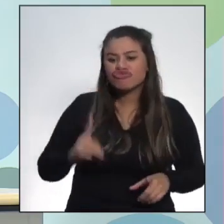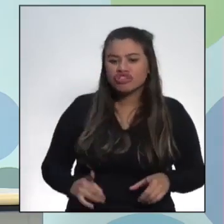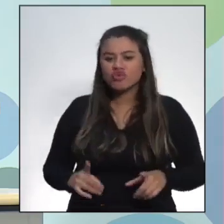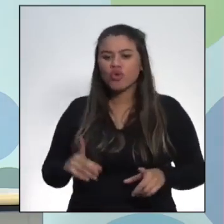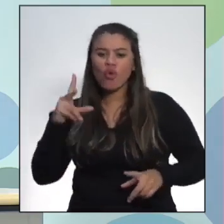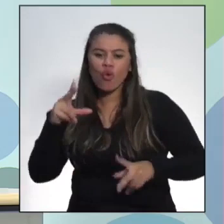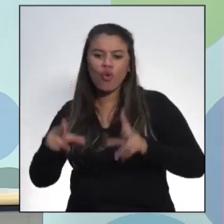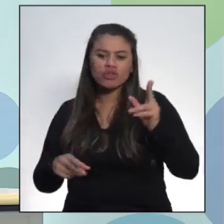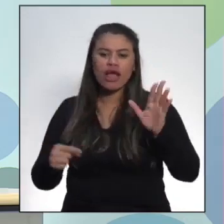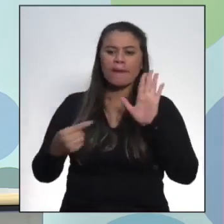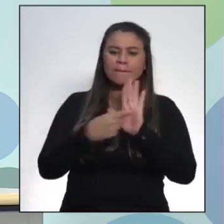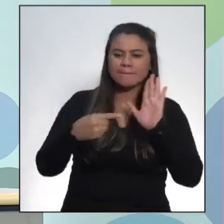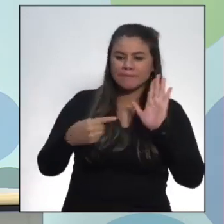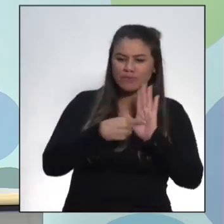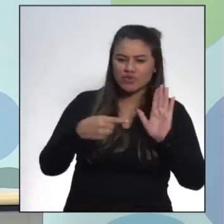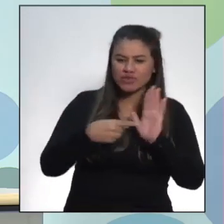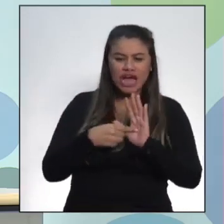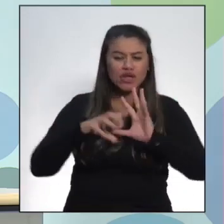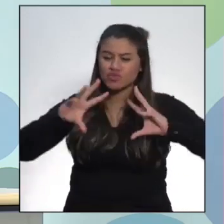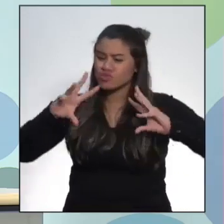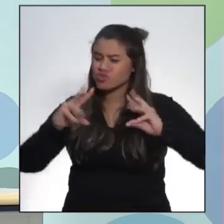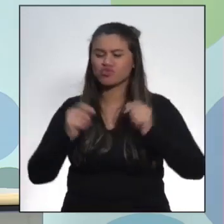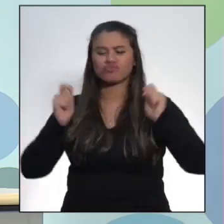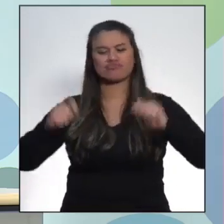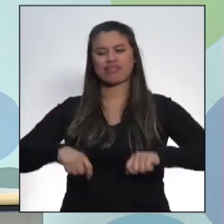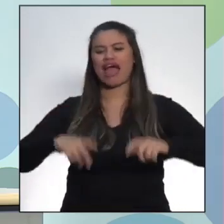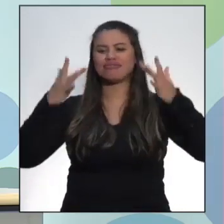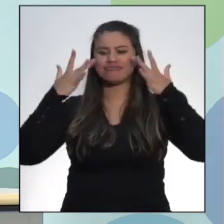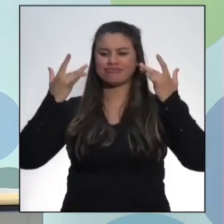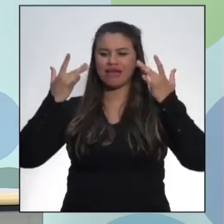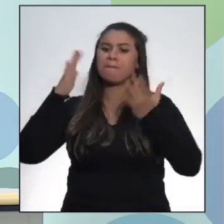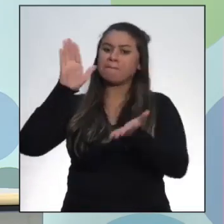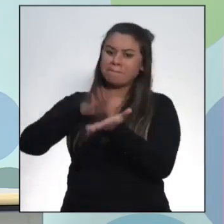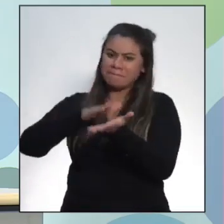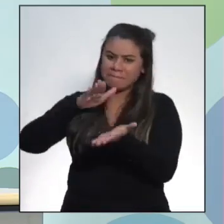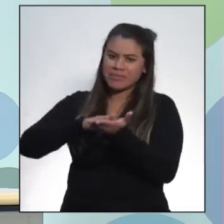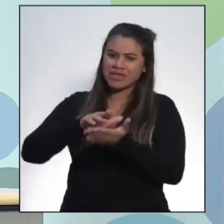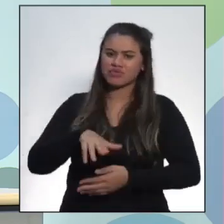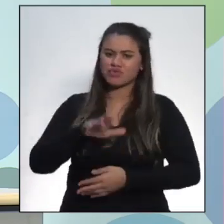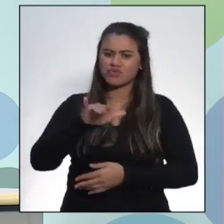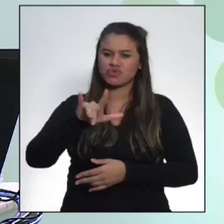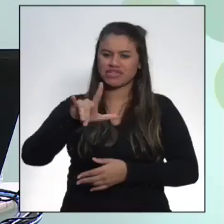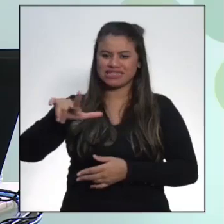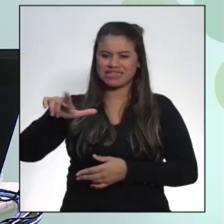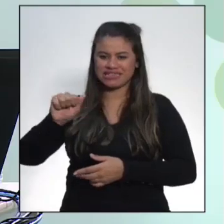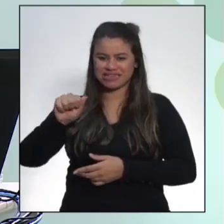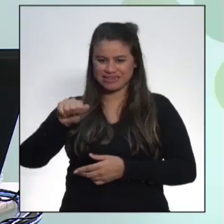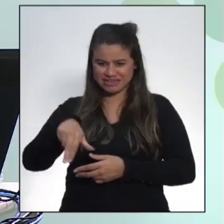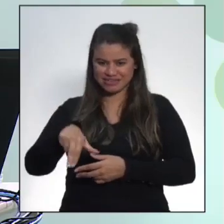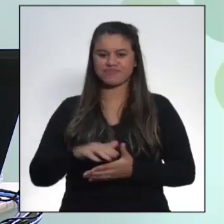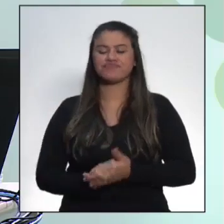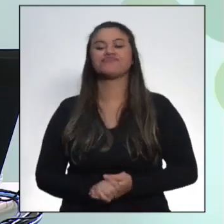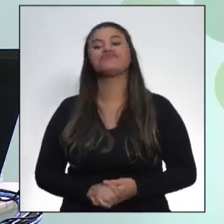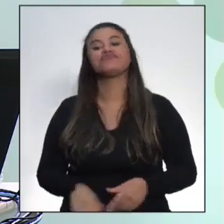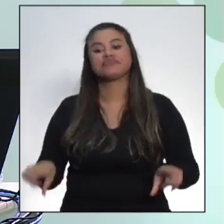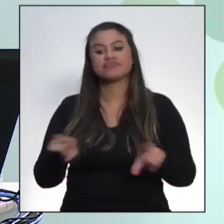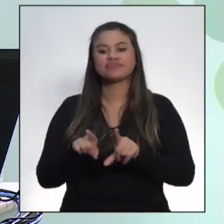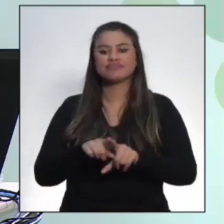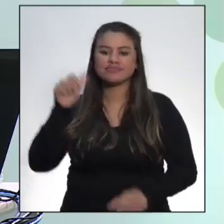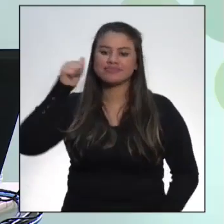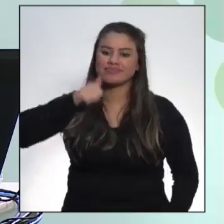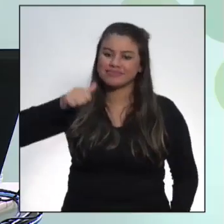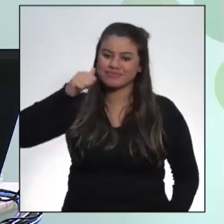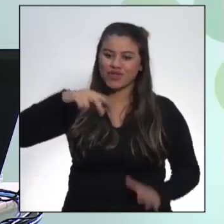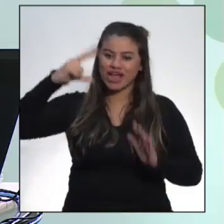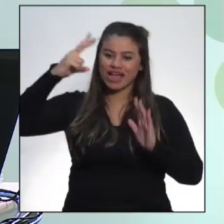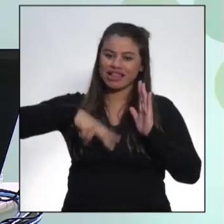cortar, apontar. Você faz de tudo no teatro. Muito bacana. Parabéns. Temos também uma aluna aqui que ela está falando que ela